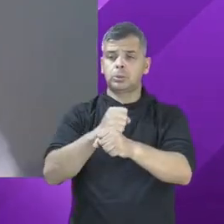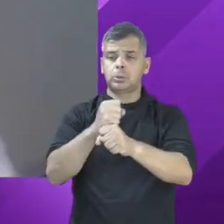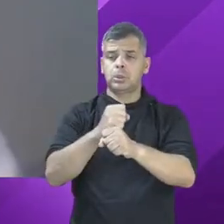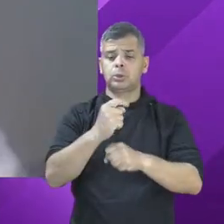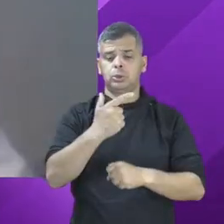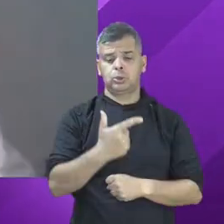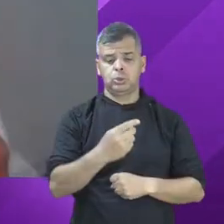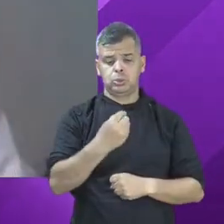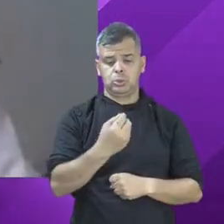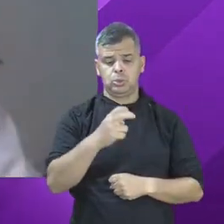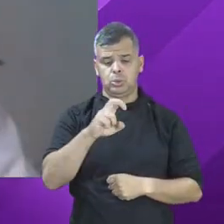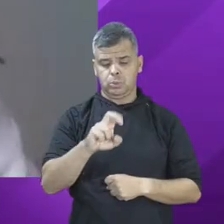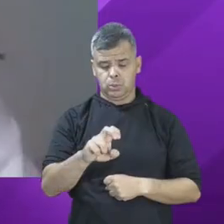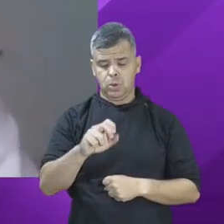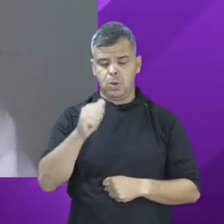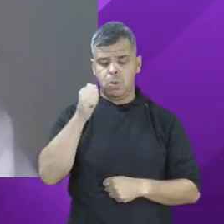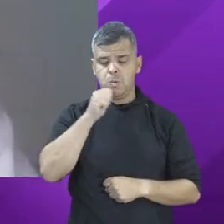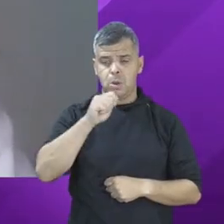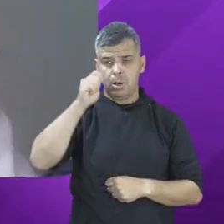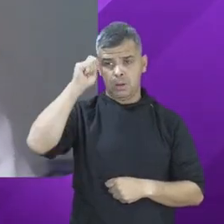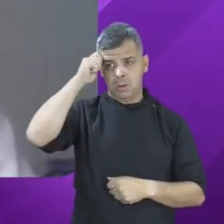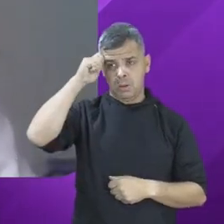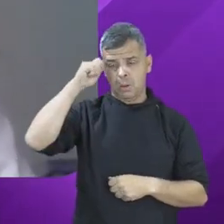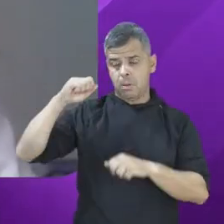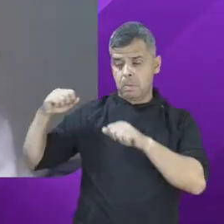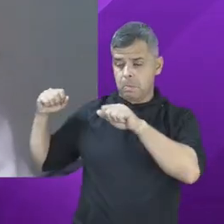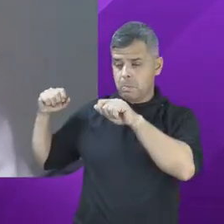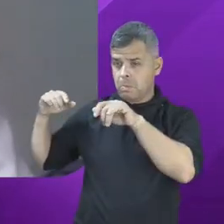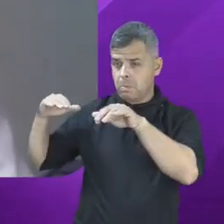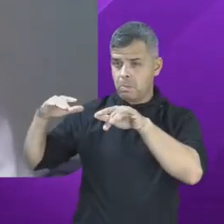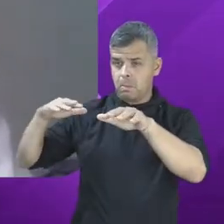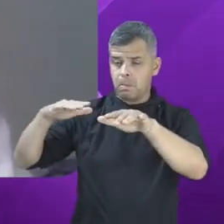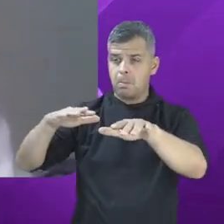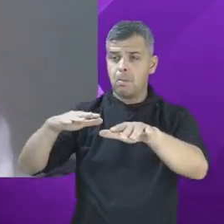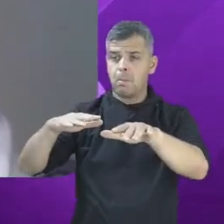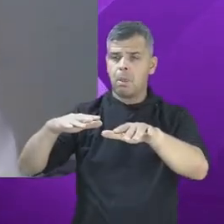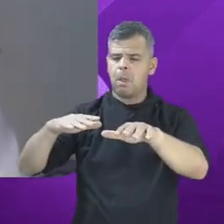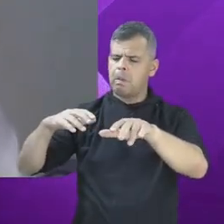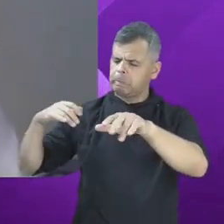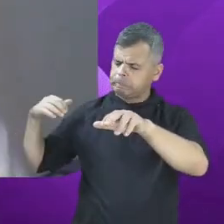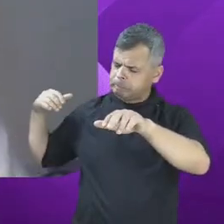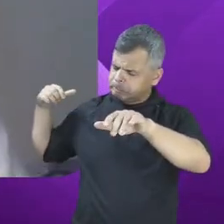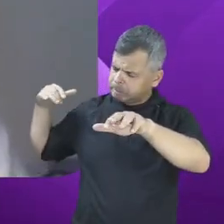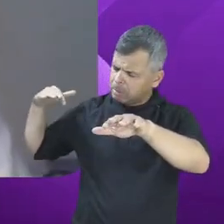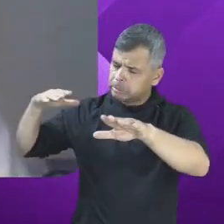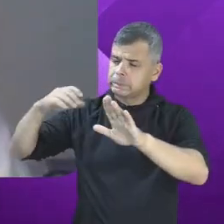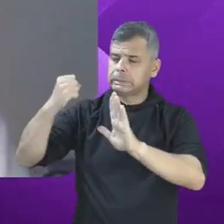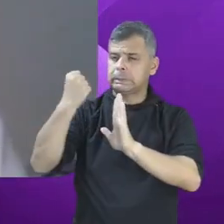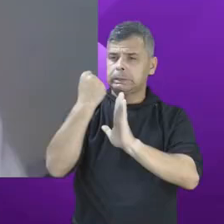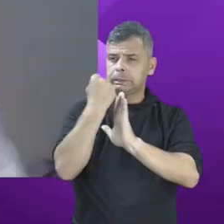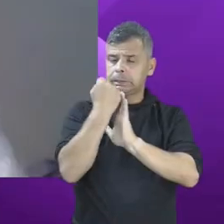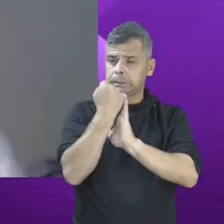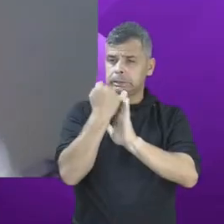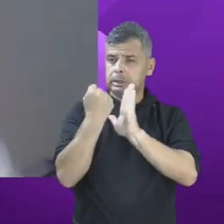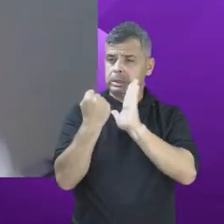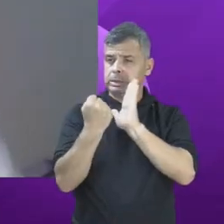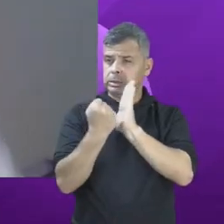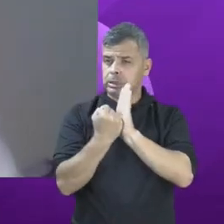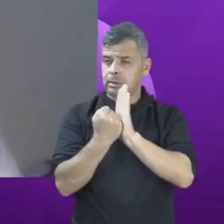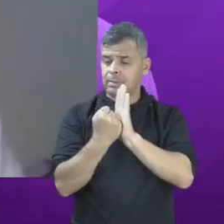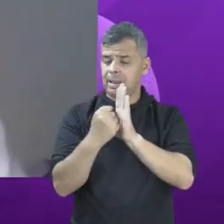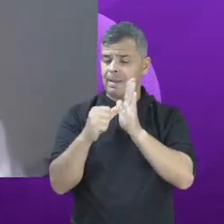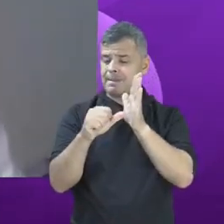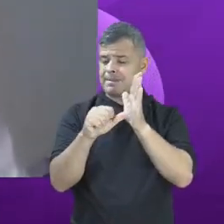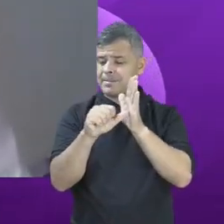Mas que nós, mulheres negras, estamos em marcha há muitos séculos, né? Desde que a primeira mulher